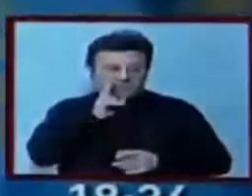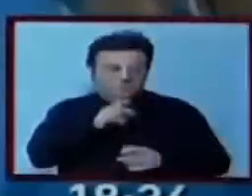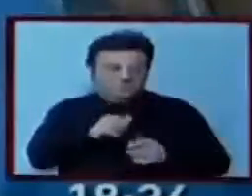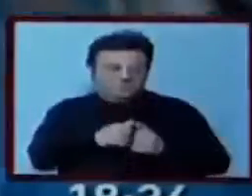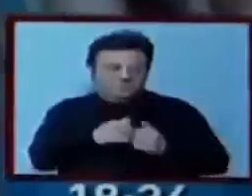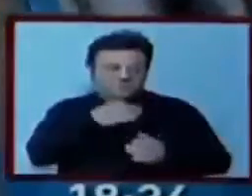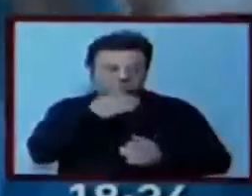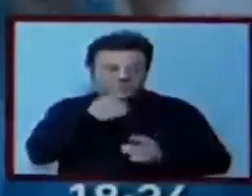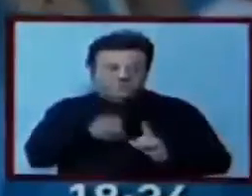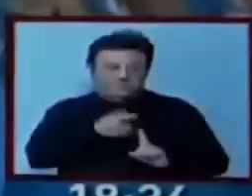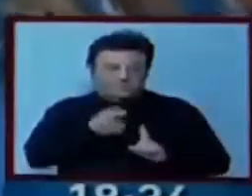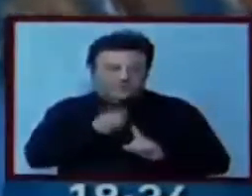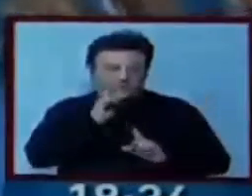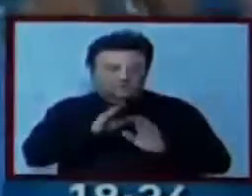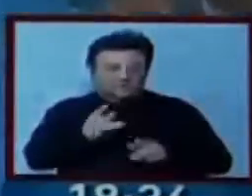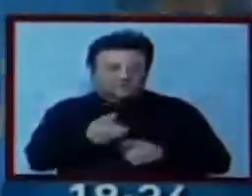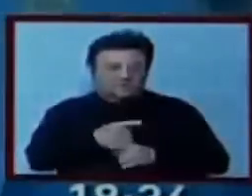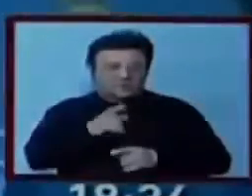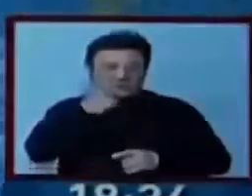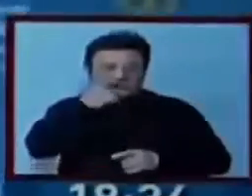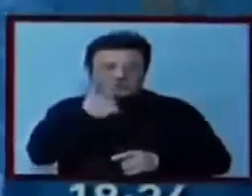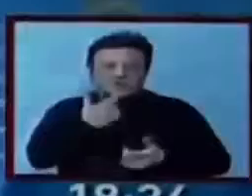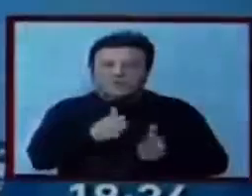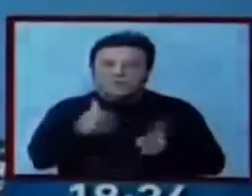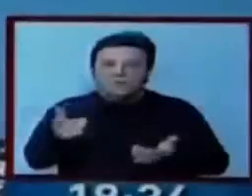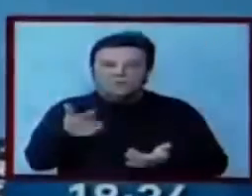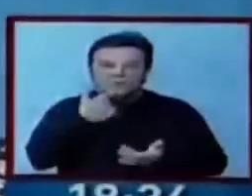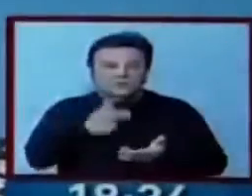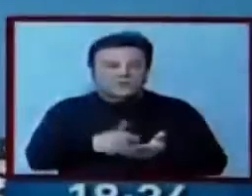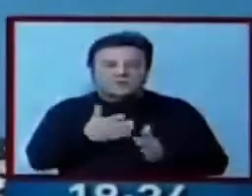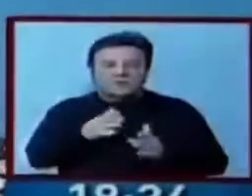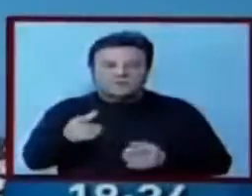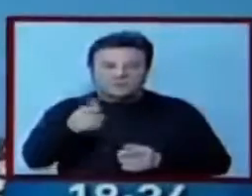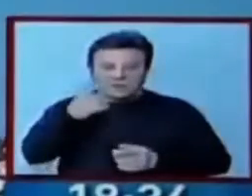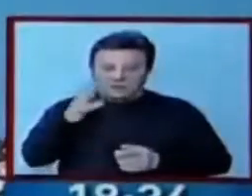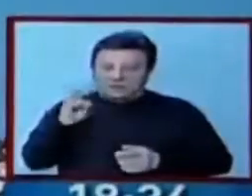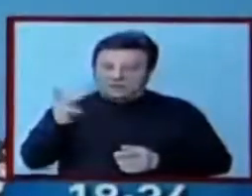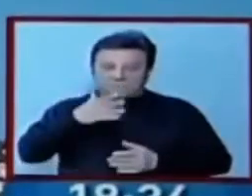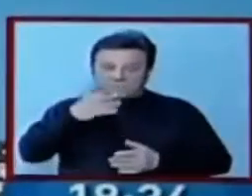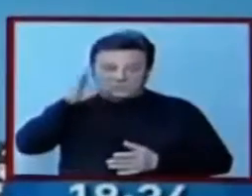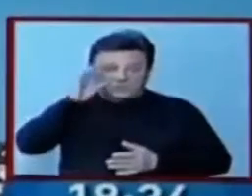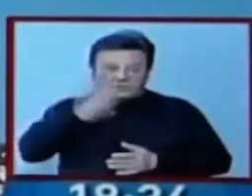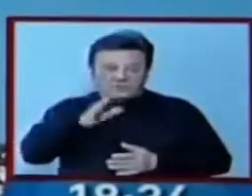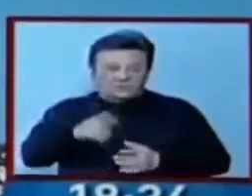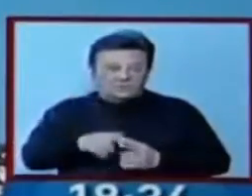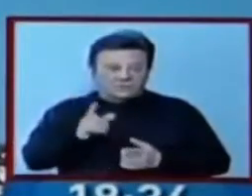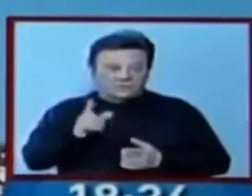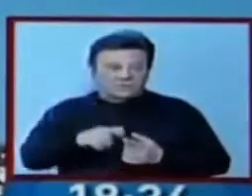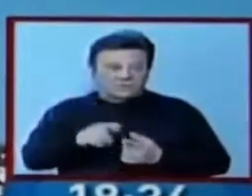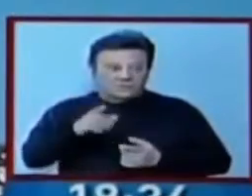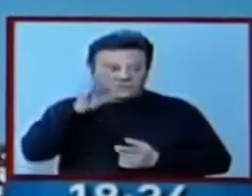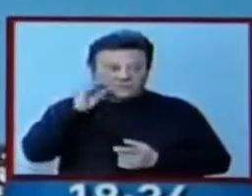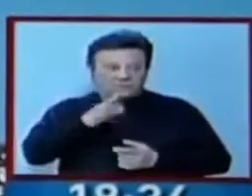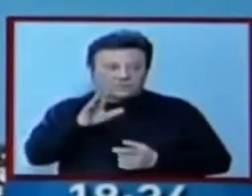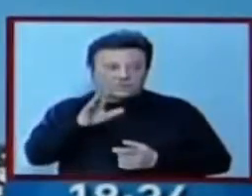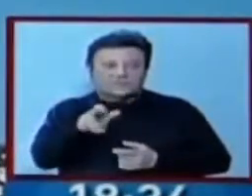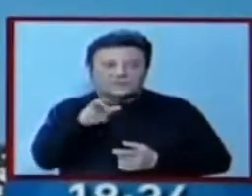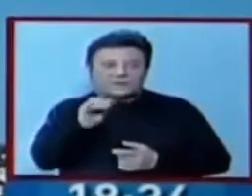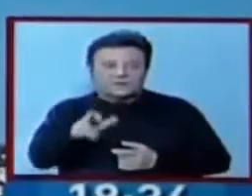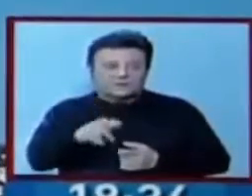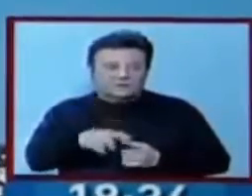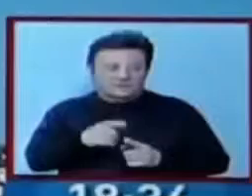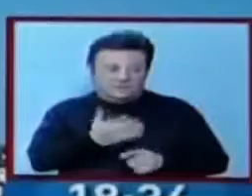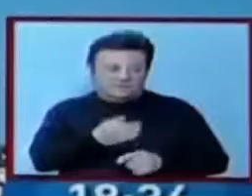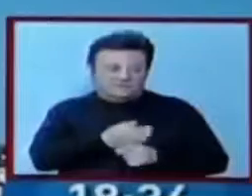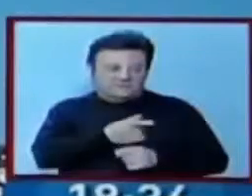and exhibitions and different things, and people have said, where is this? Most people don't know about Salers. I mean, Salers has the corn festival.